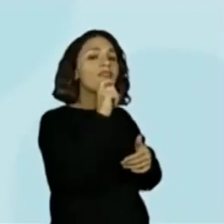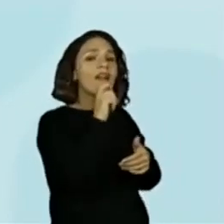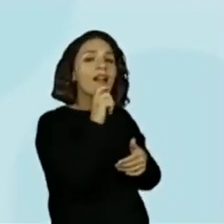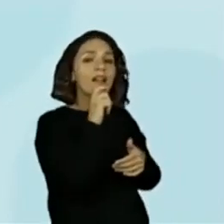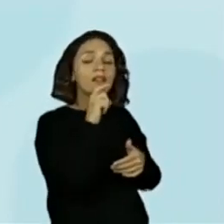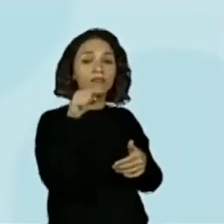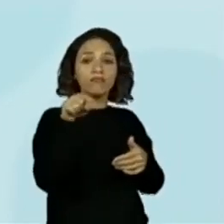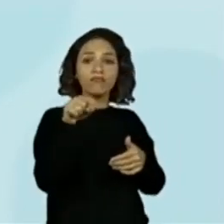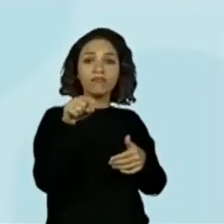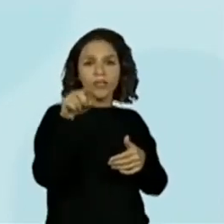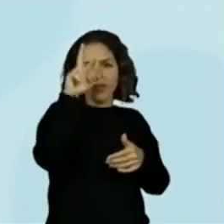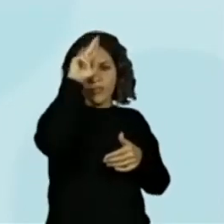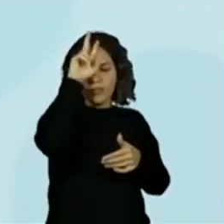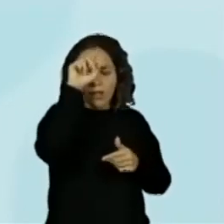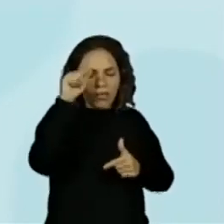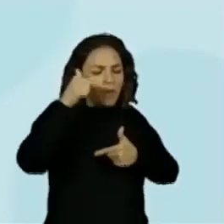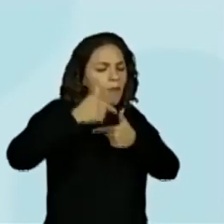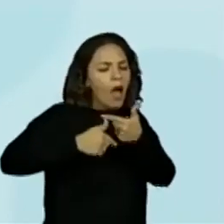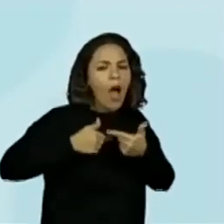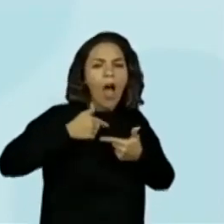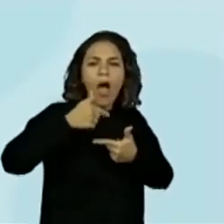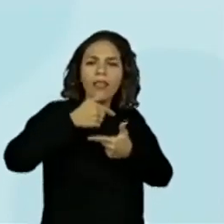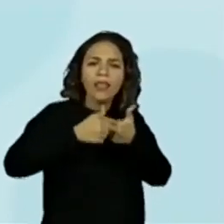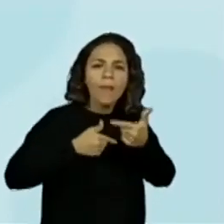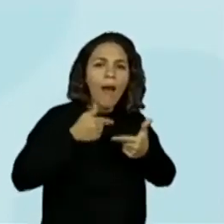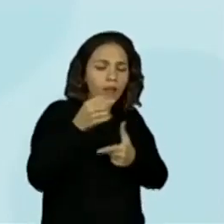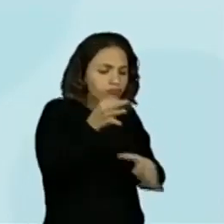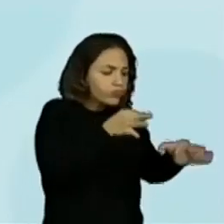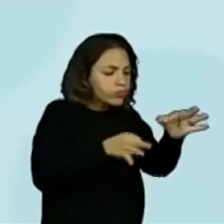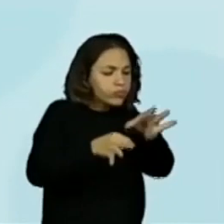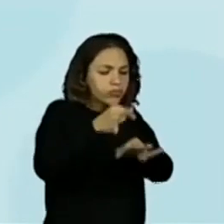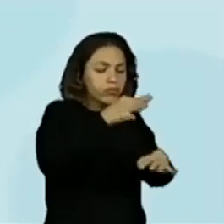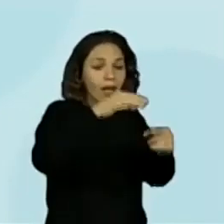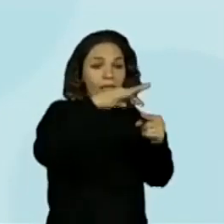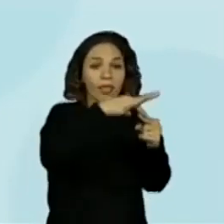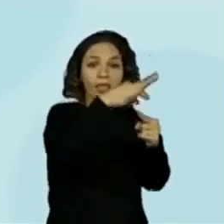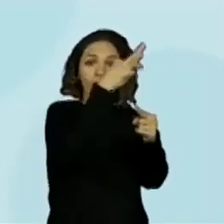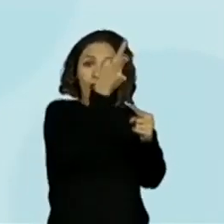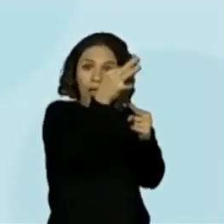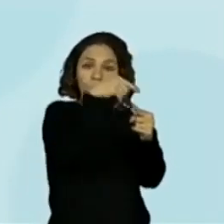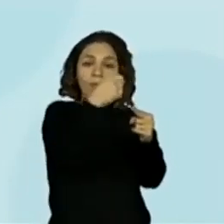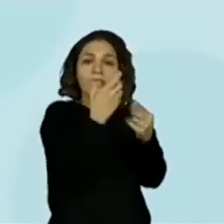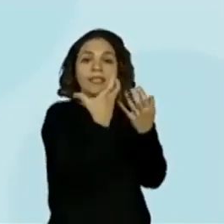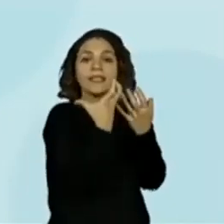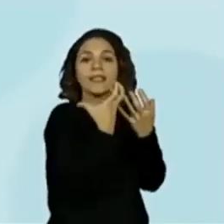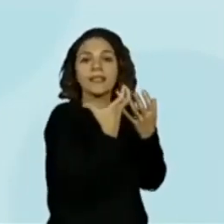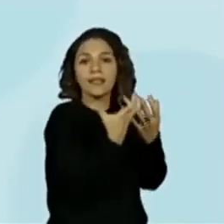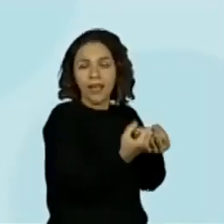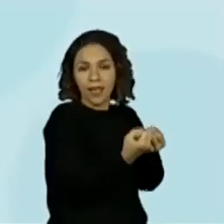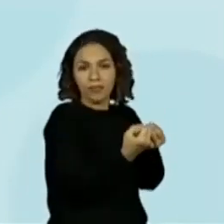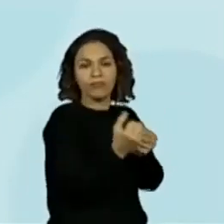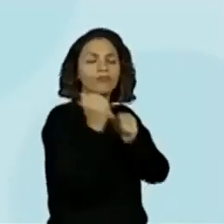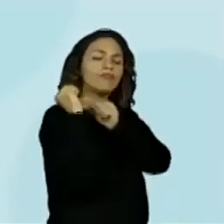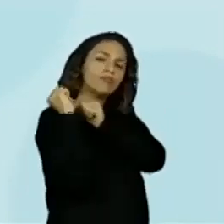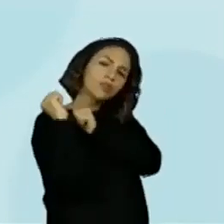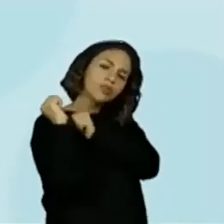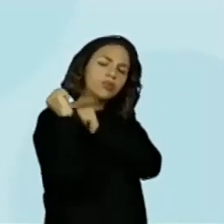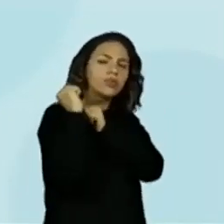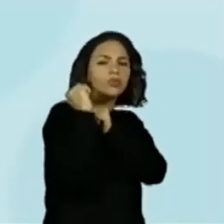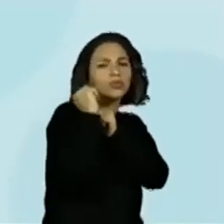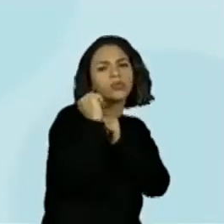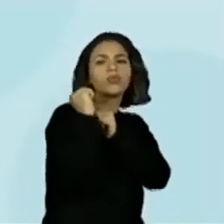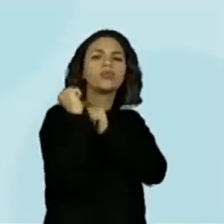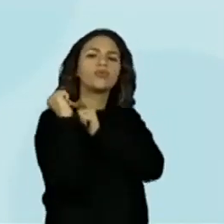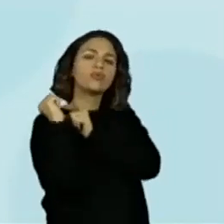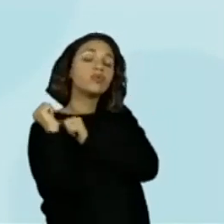estavam tendo o maior trabalho para secar as suas reservas de trigo. Viu? Foi uma afirmação.